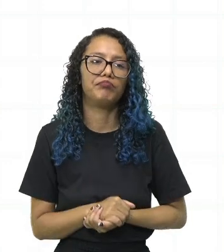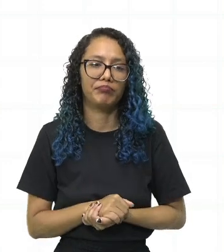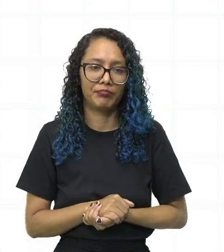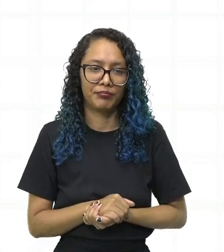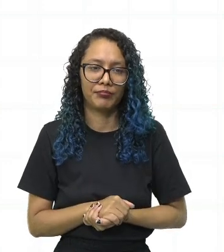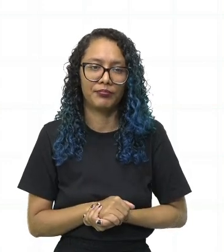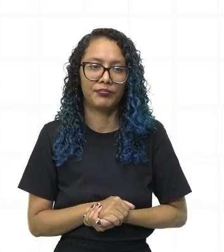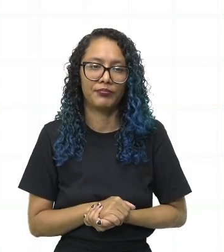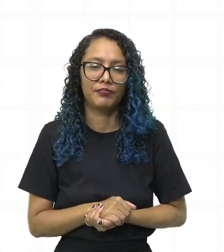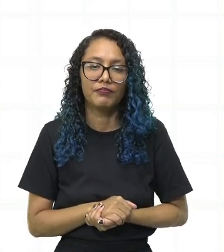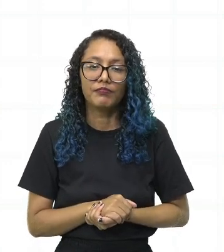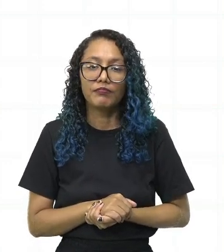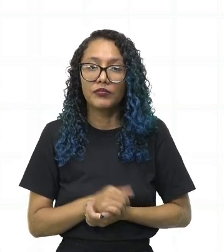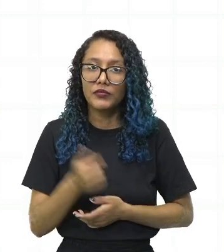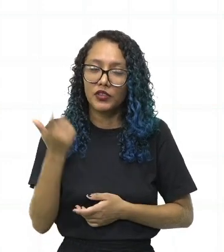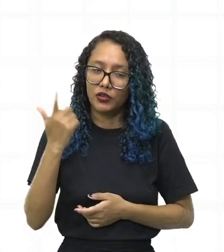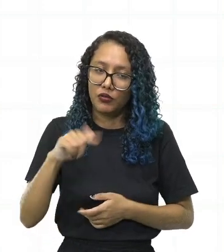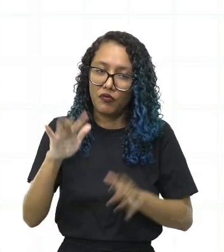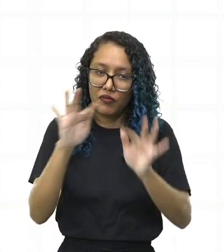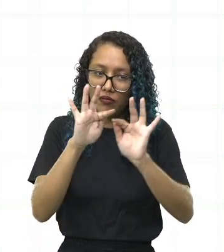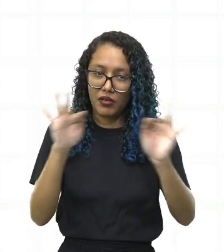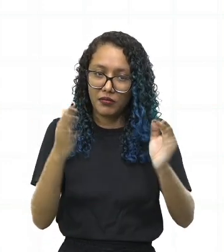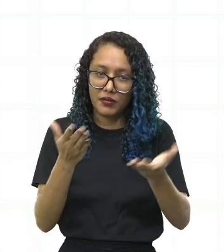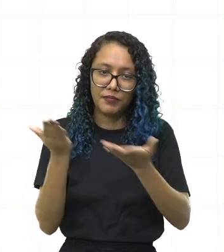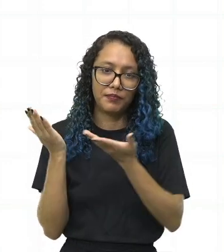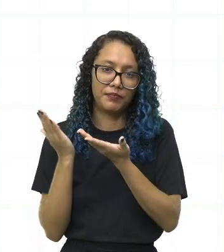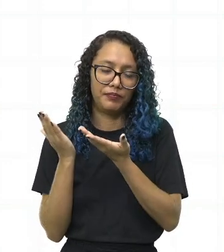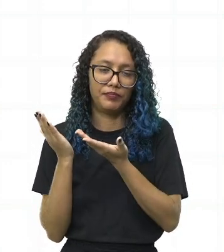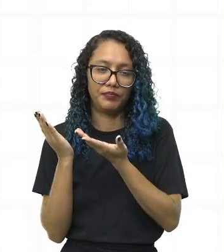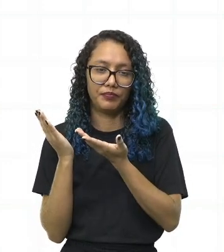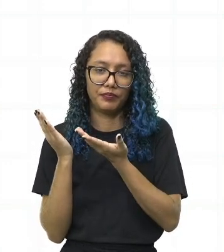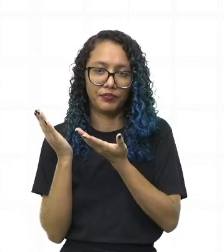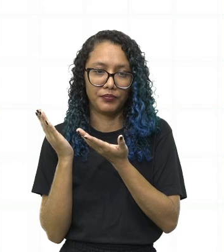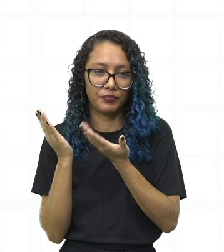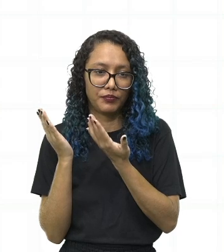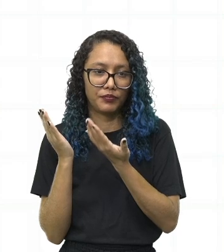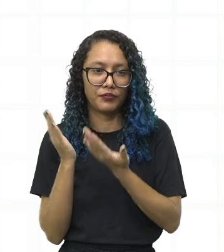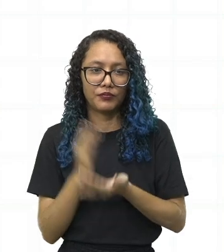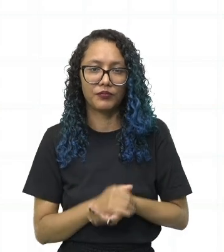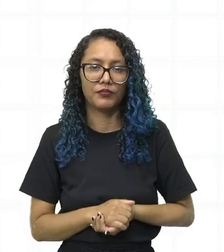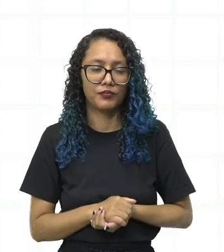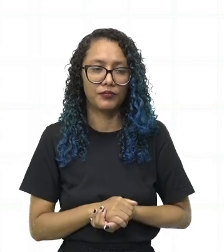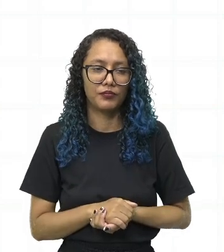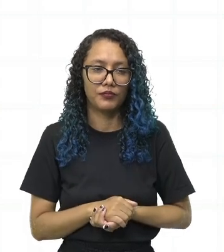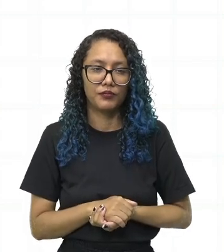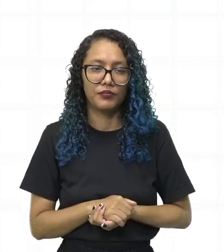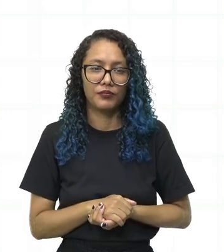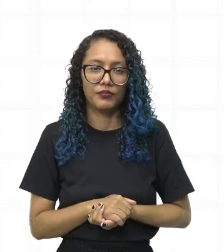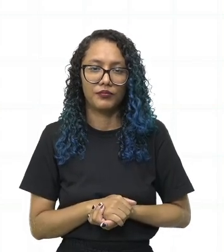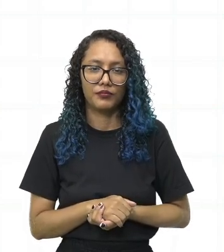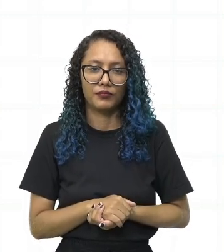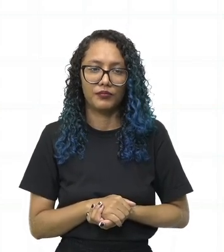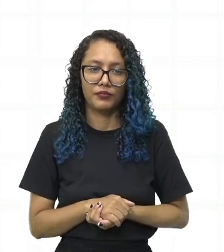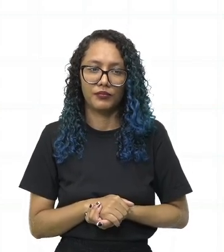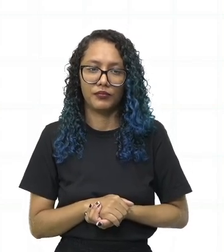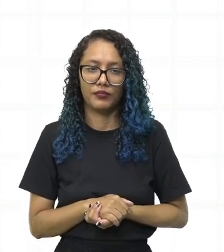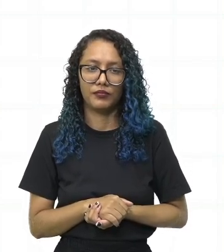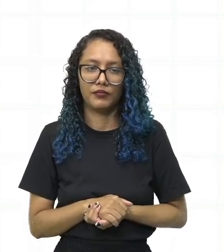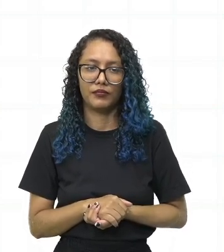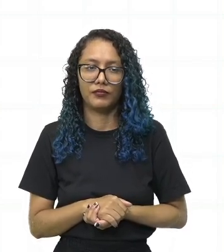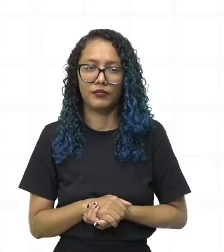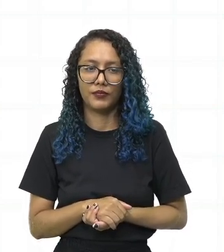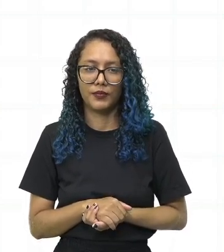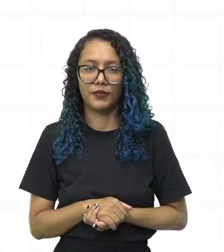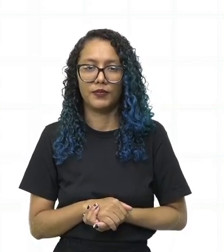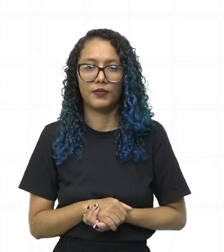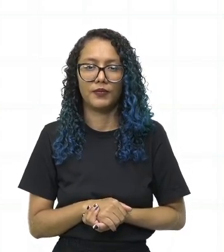bem passageira, mas entre o ponto e a vírgula deu pano para a manga da briga. Então, vejo aqui, que